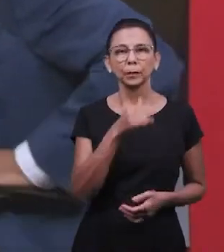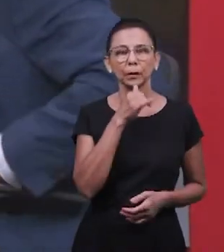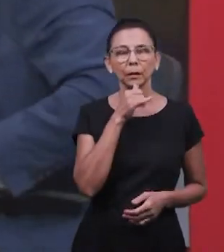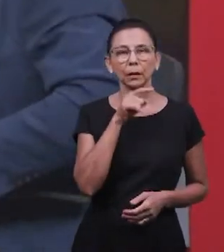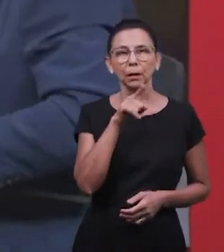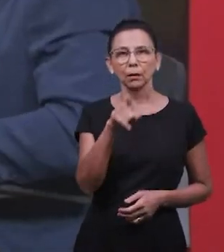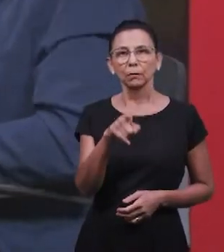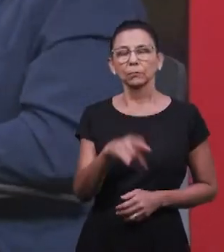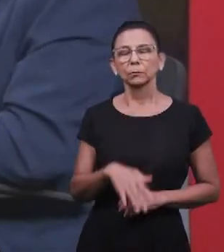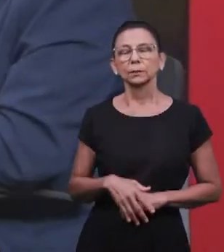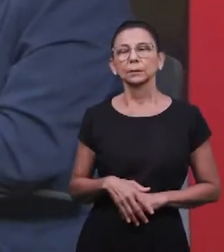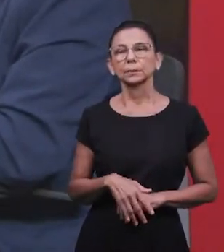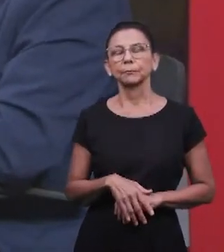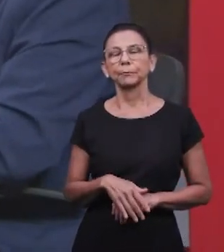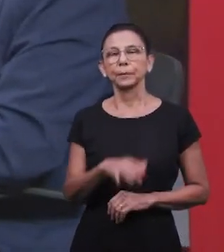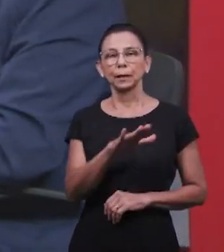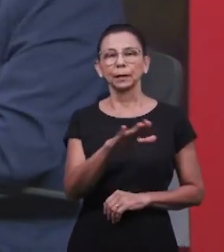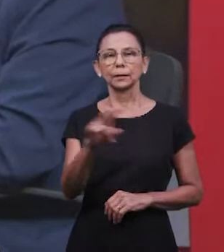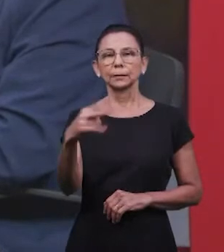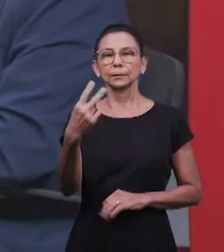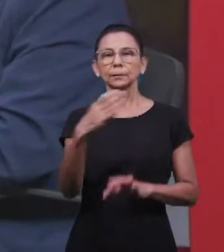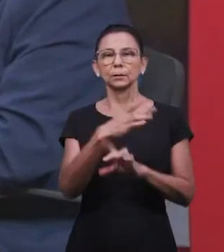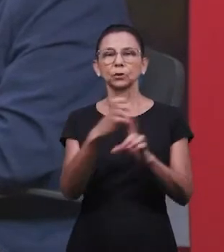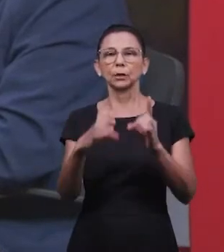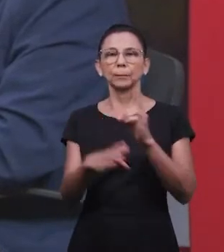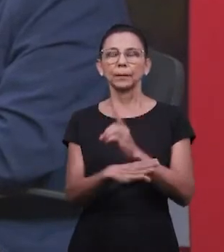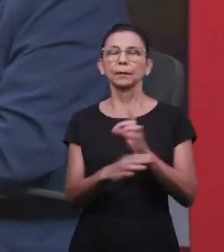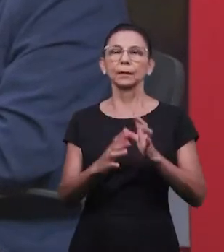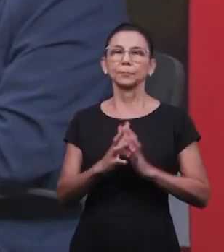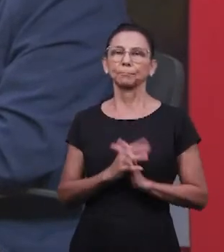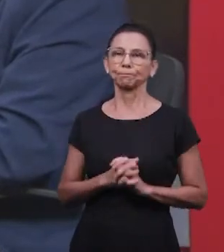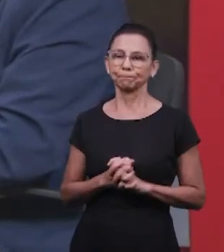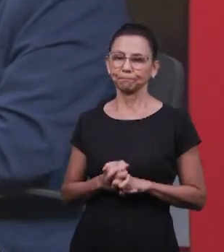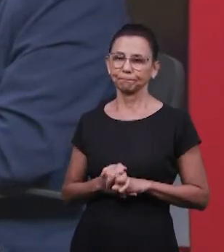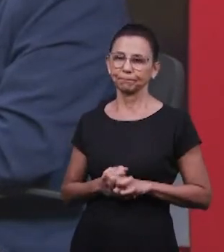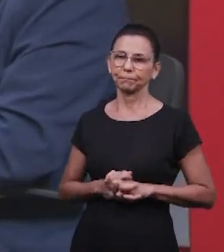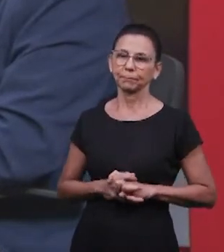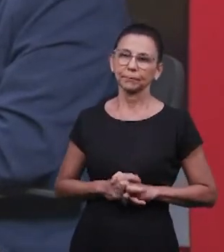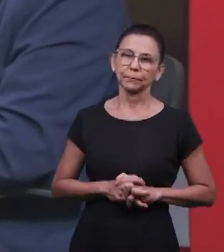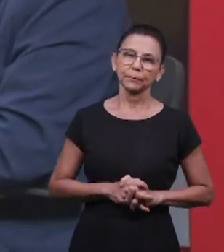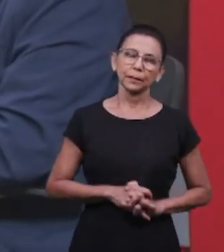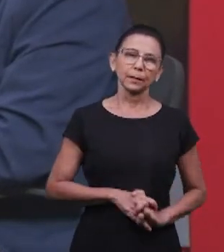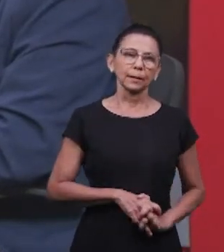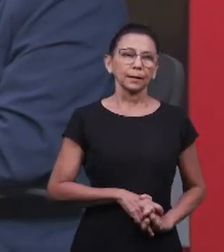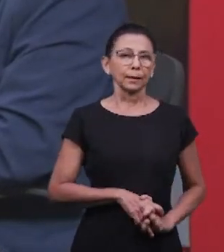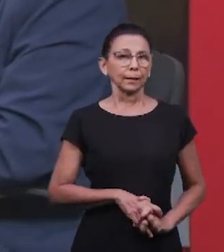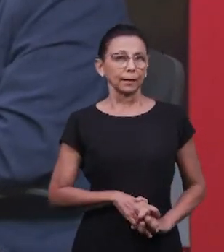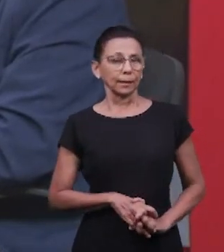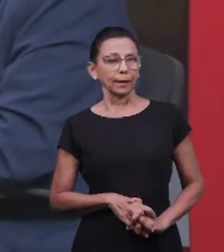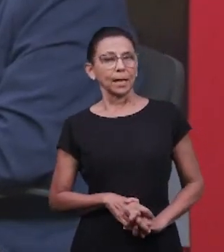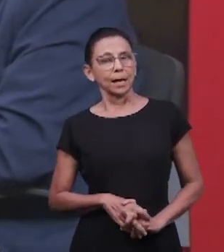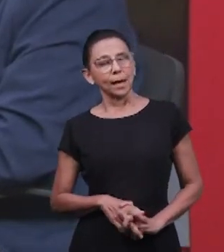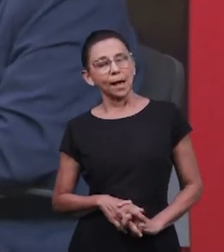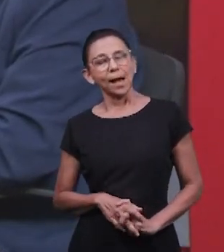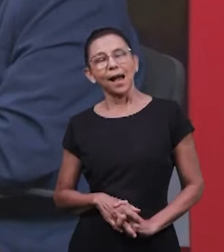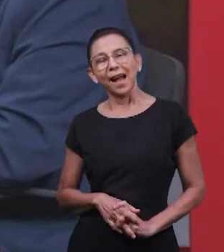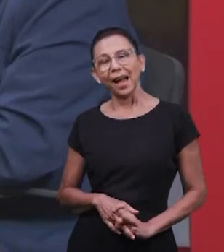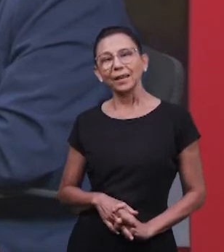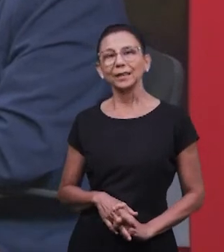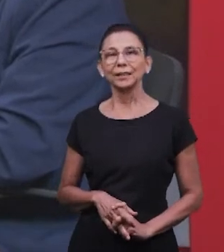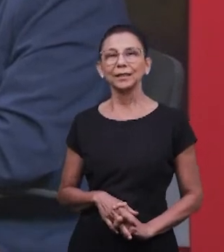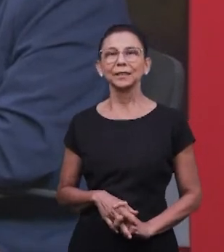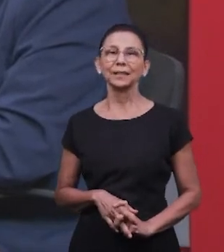bíblica dominical, ela entra no carro. Todo mundo pensa que a criança, quando está brincando, ela não está com o ouvido ligado. Ela